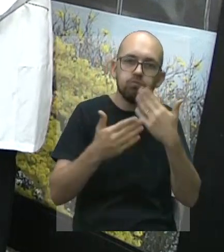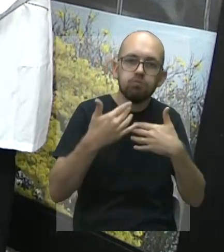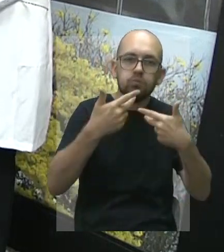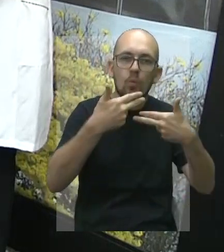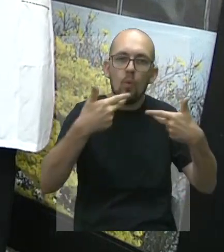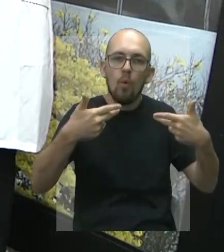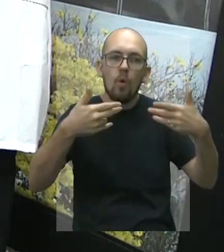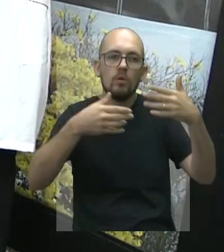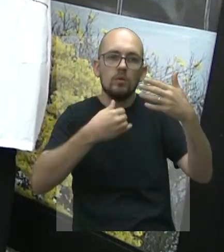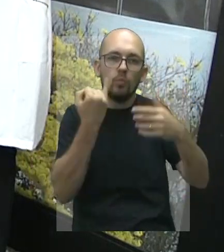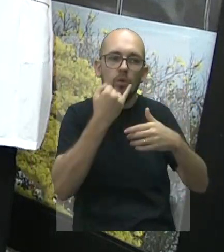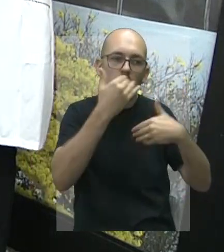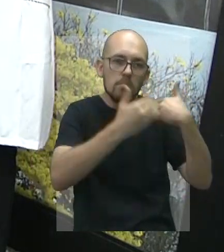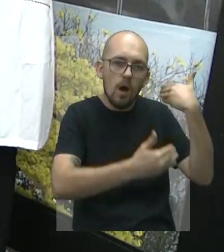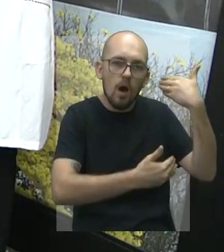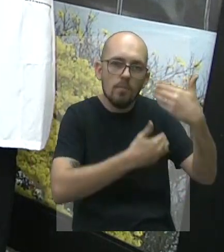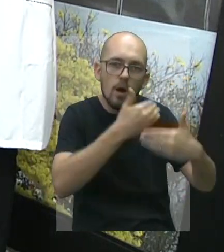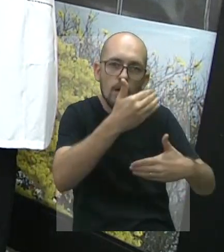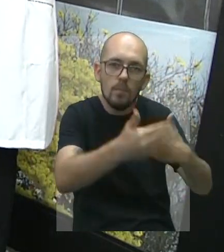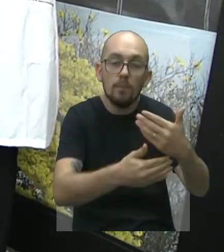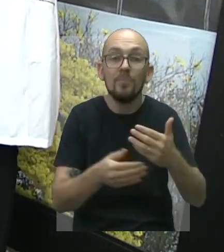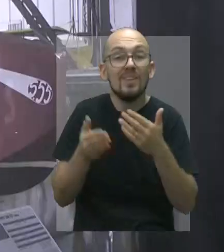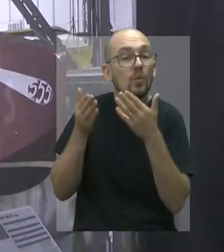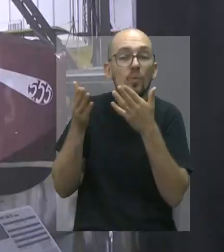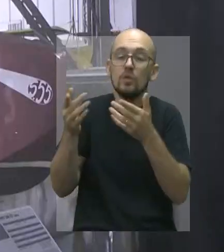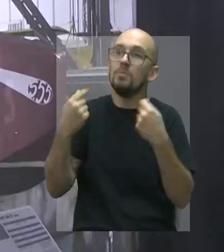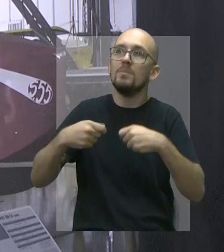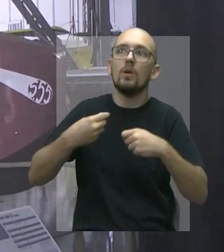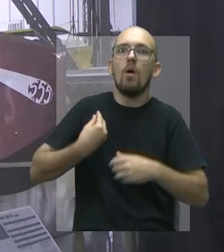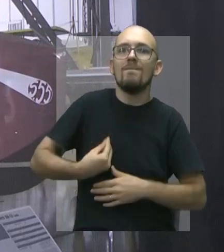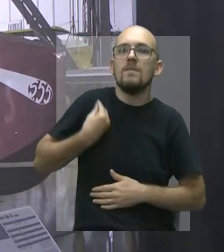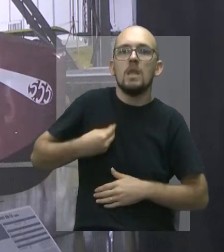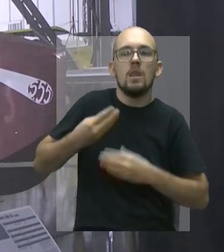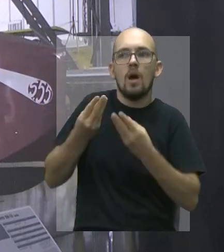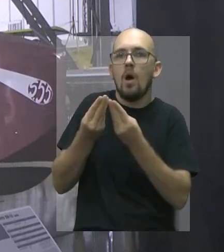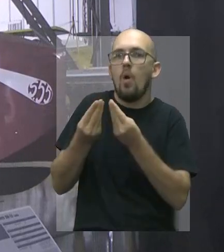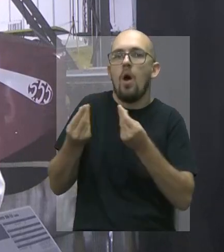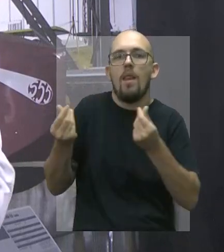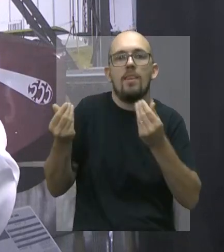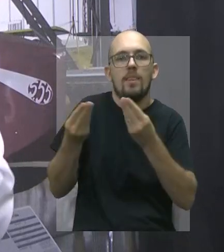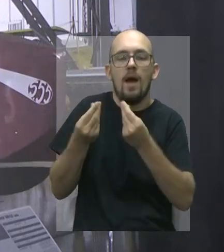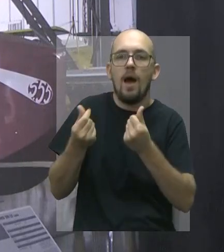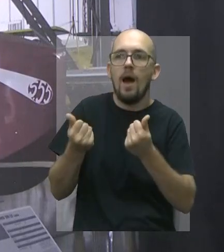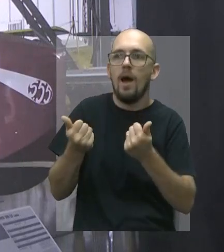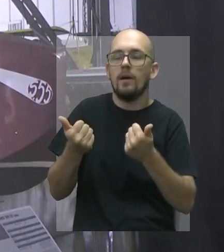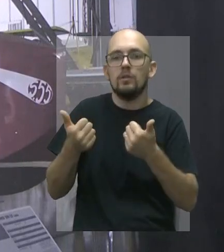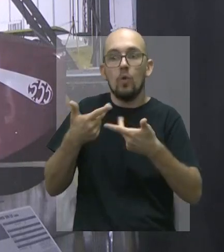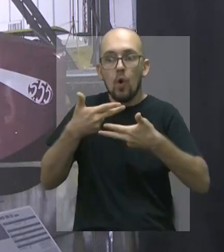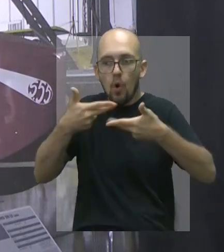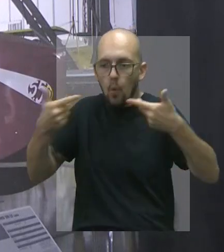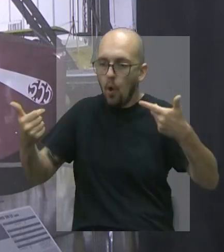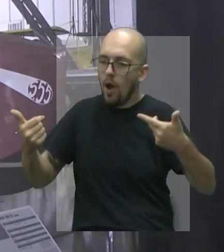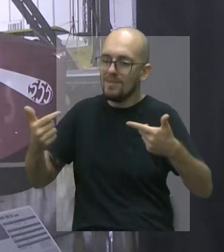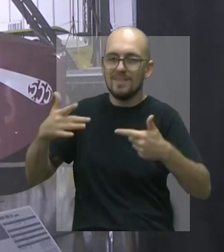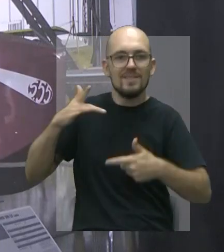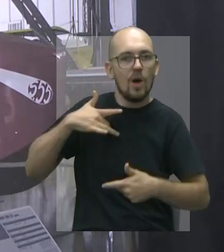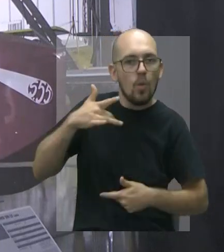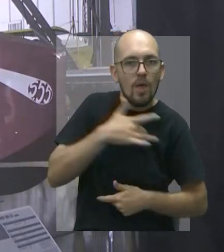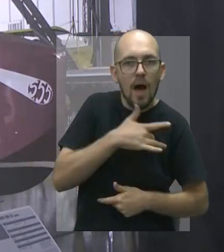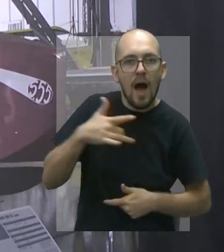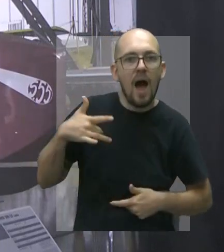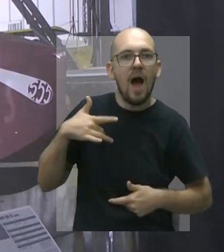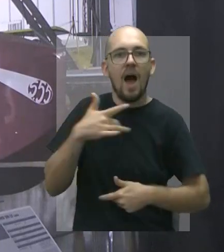claro, é isso. A gente tenta, né, procurar, de uma forma geral, uma qualidade de vida, né, hábitos saudáveis, para a gente tentar se